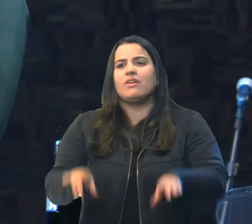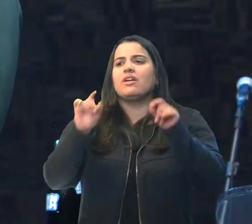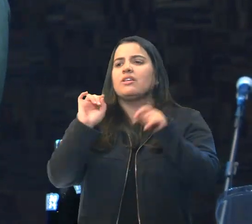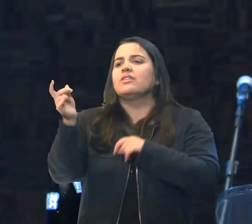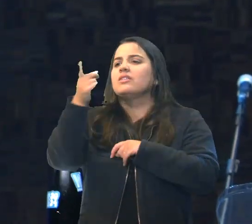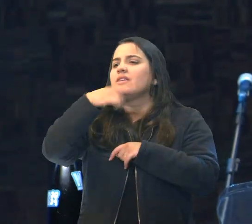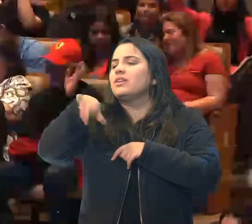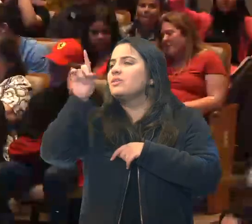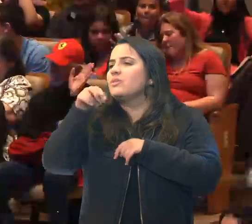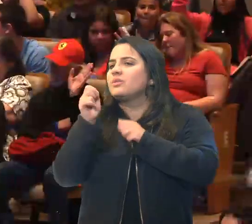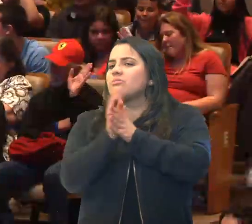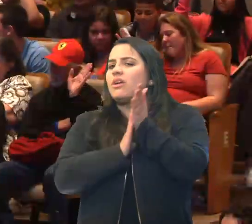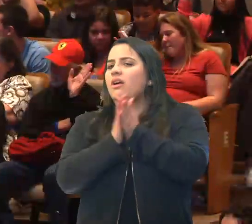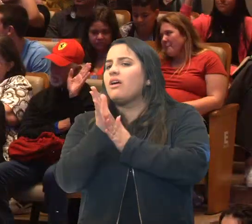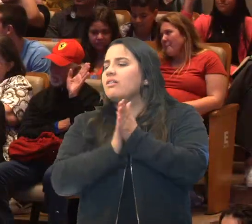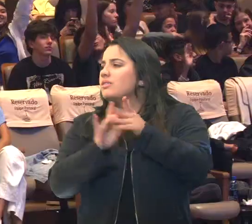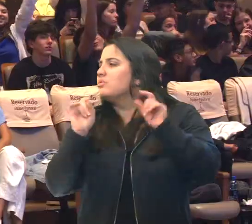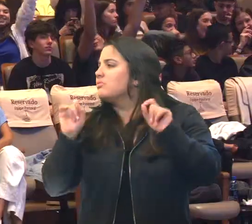ansioso?